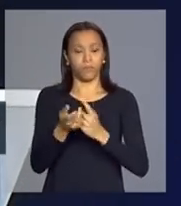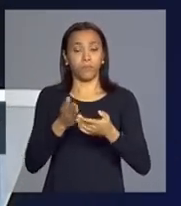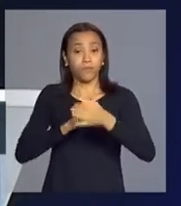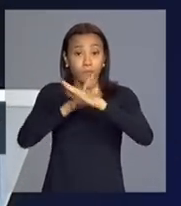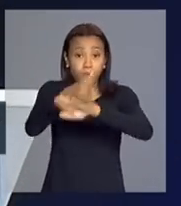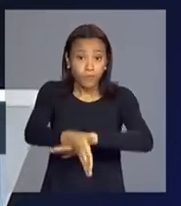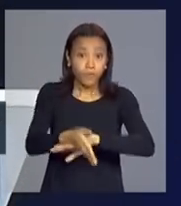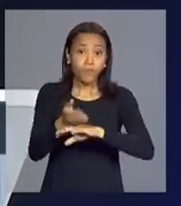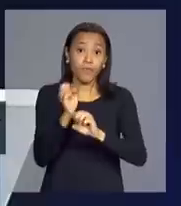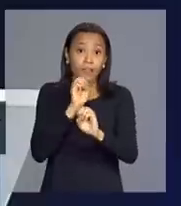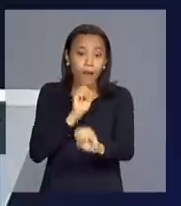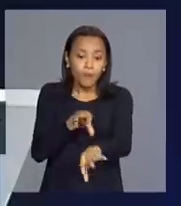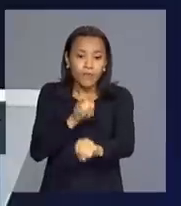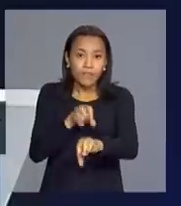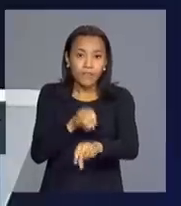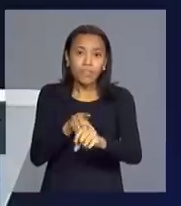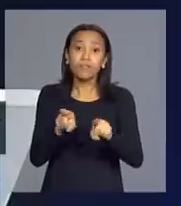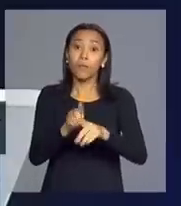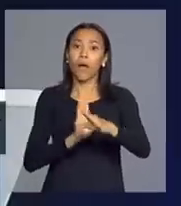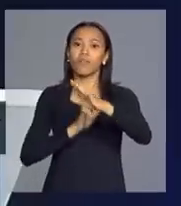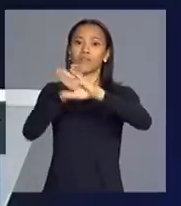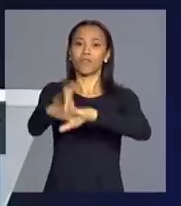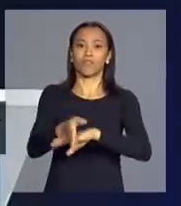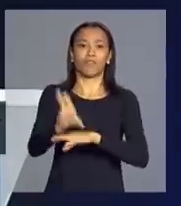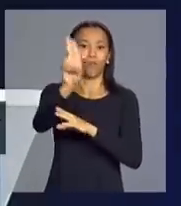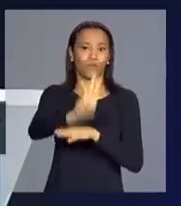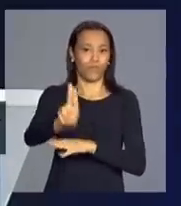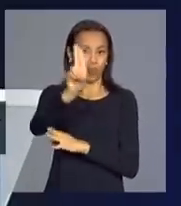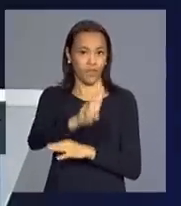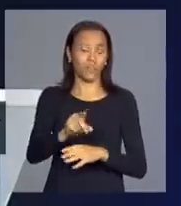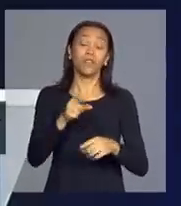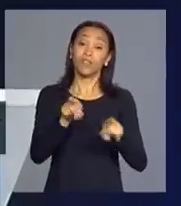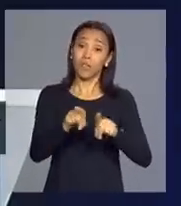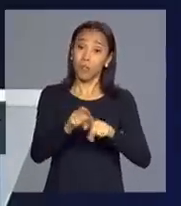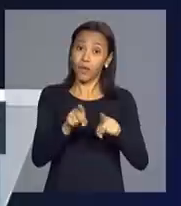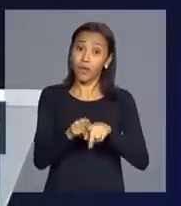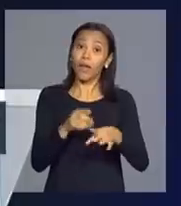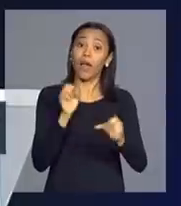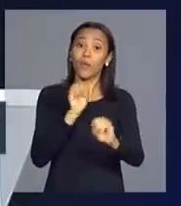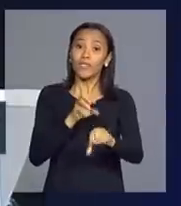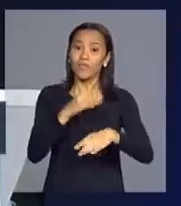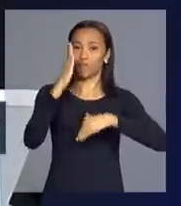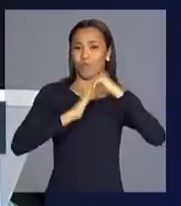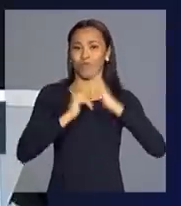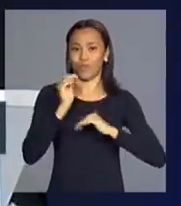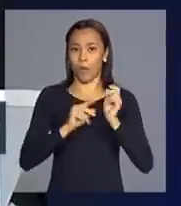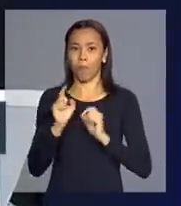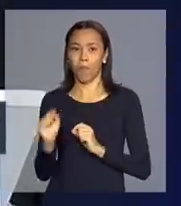à educação, ao ensino universitário, educação profissional. Enfim,